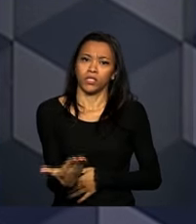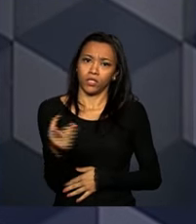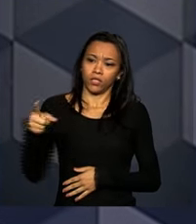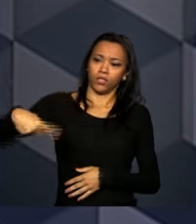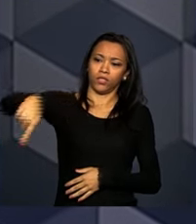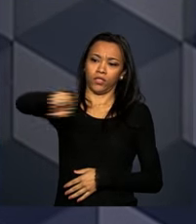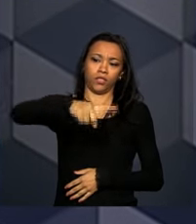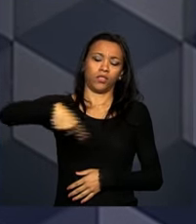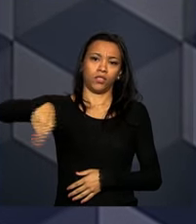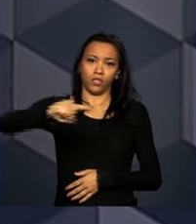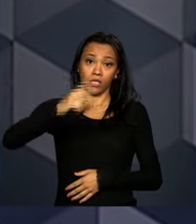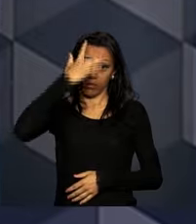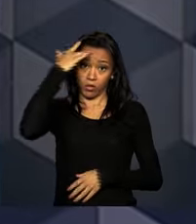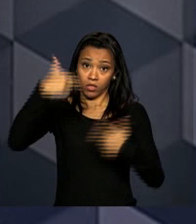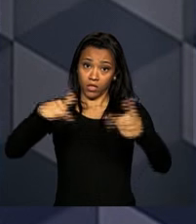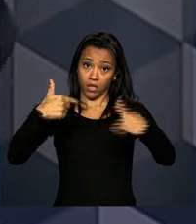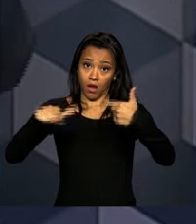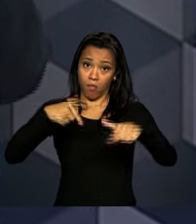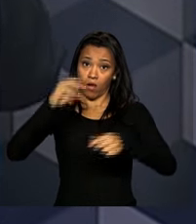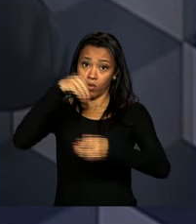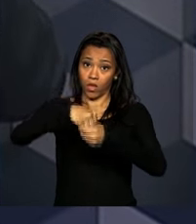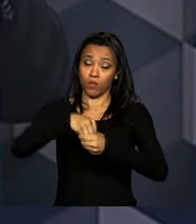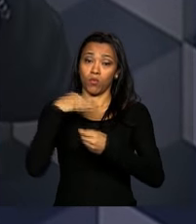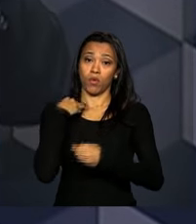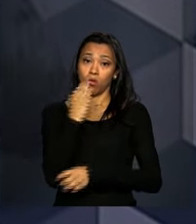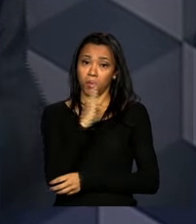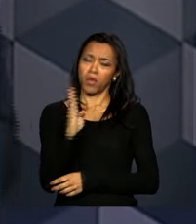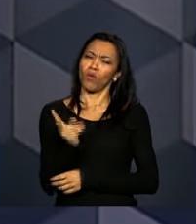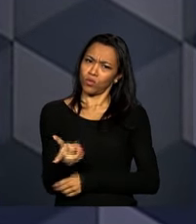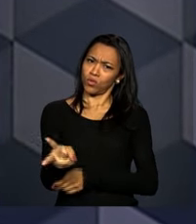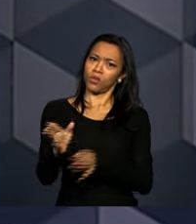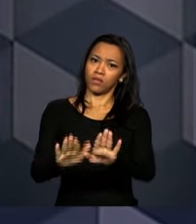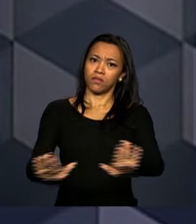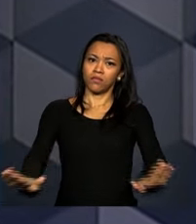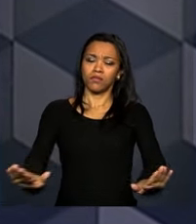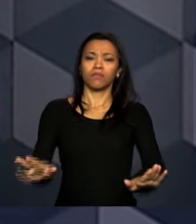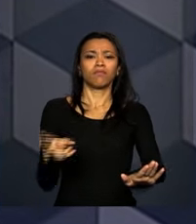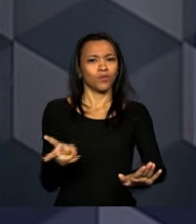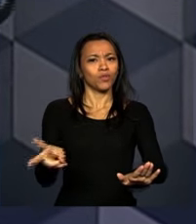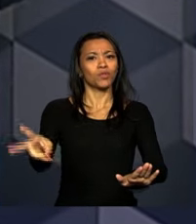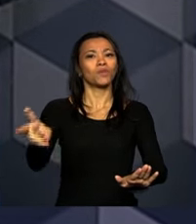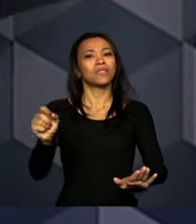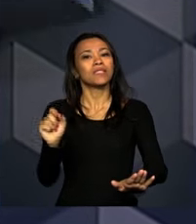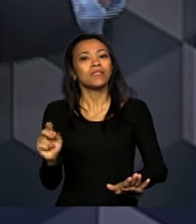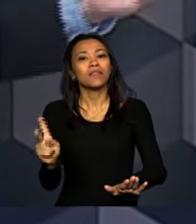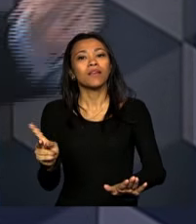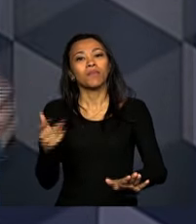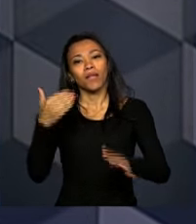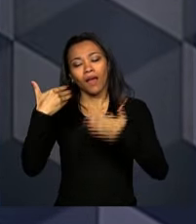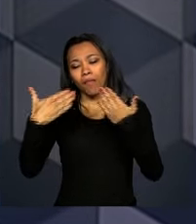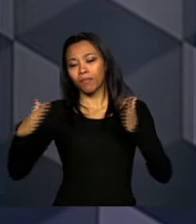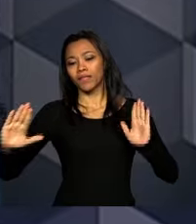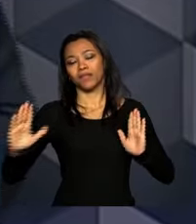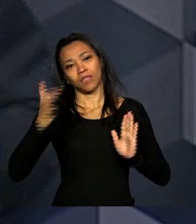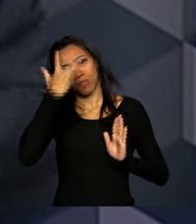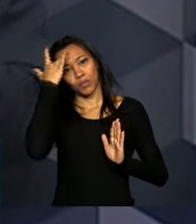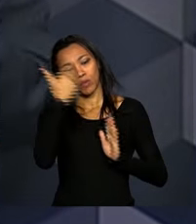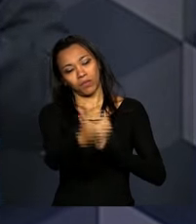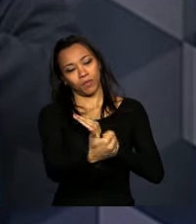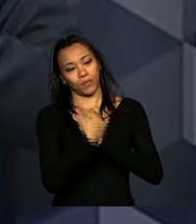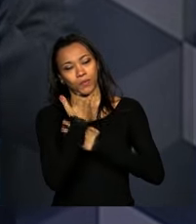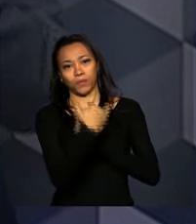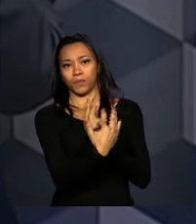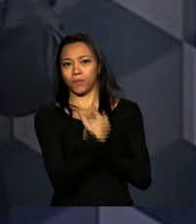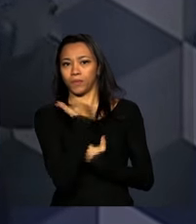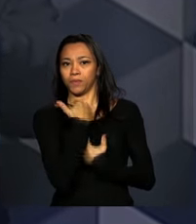e os funcionários do Banco do Brasil continuem, que sempre o fizeram, continue abrindo as portas do banco e continue